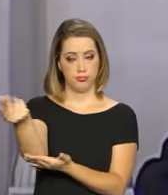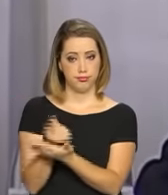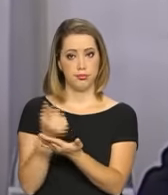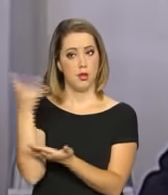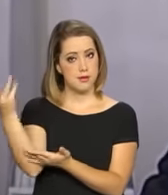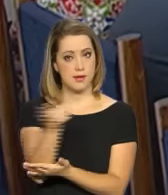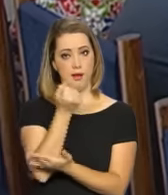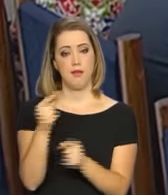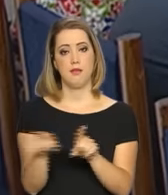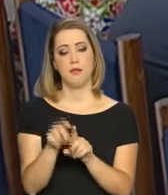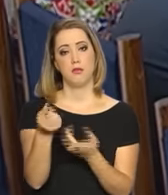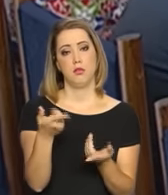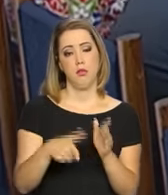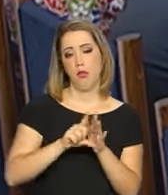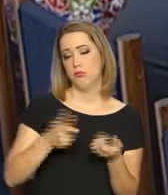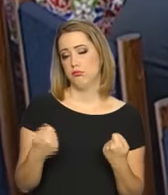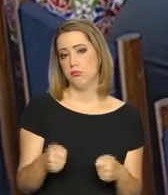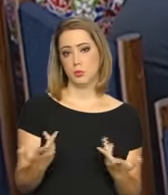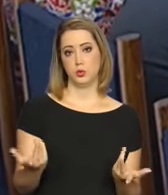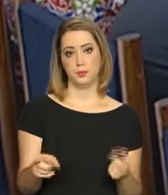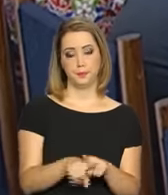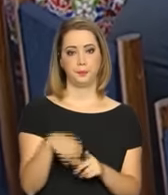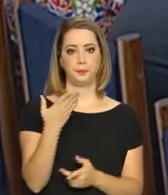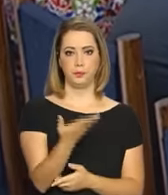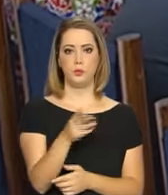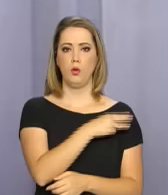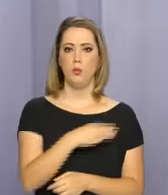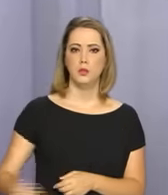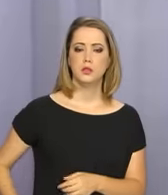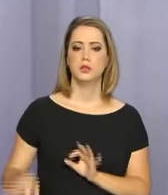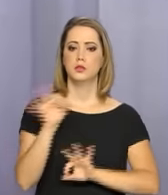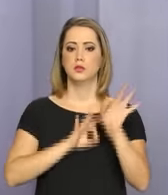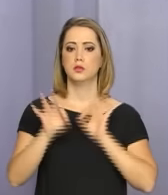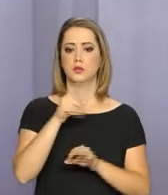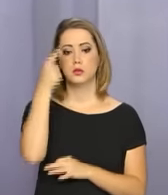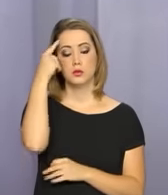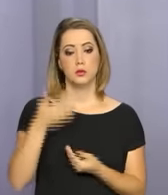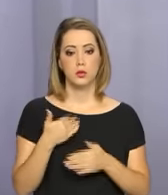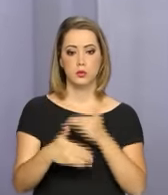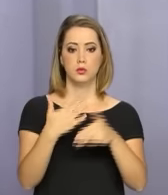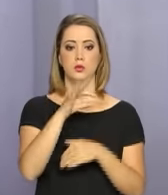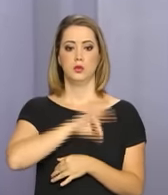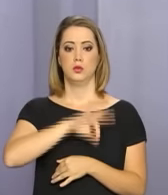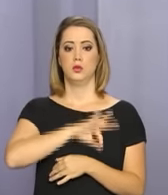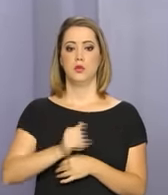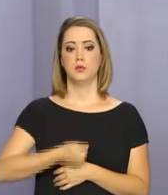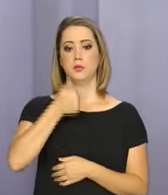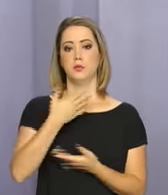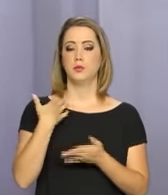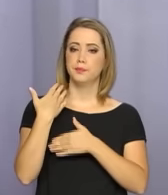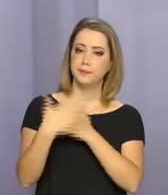estariam ao seu alcance o ministro do planejamento disse que a ideia da medida é preservar a renda do trabalhador e permitir que seu dinheiro tenha melhor